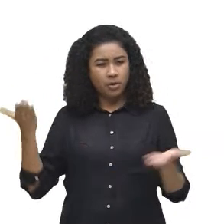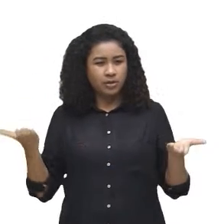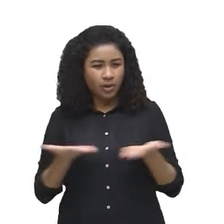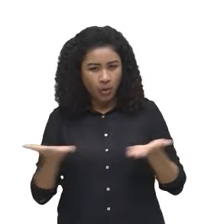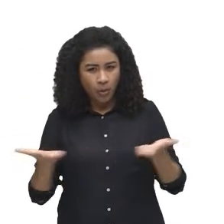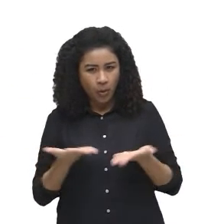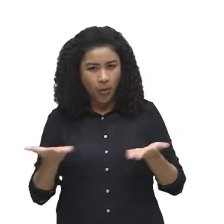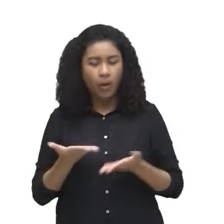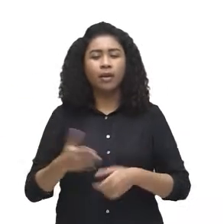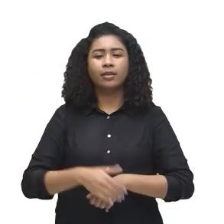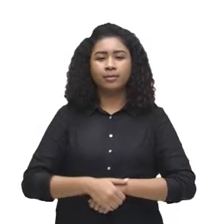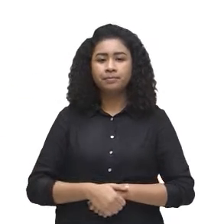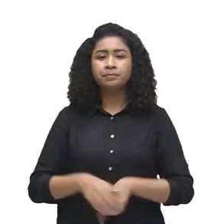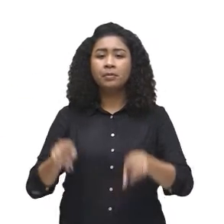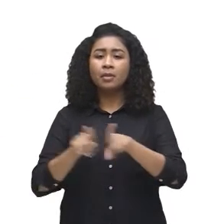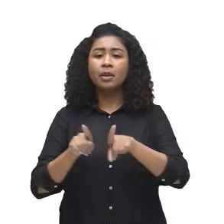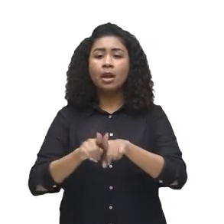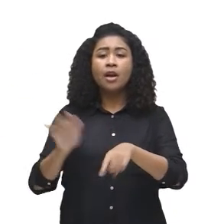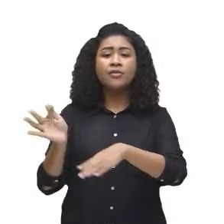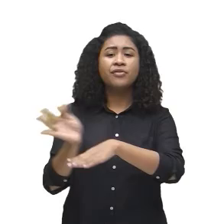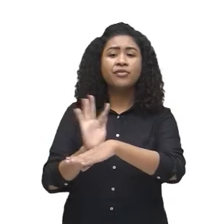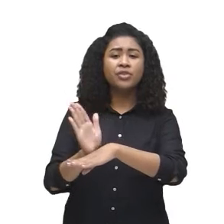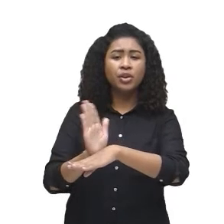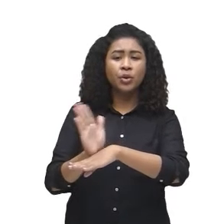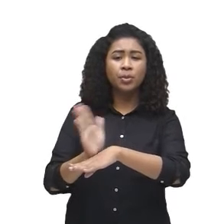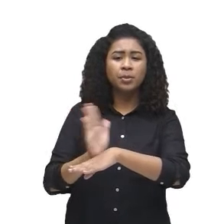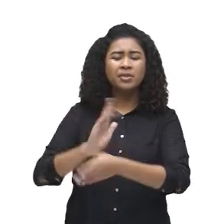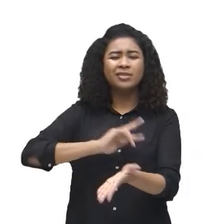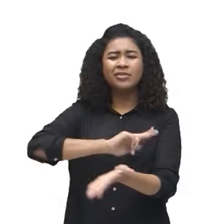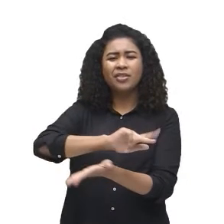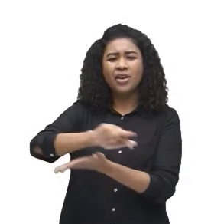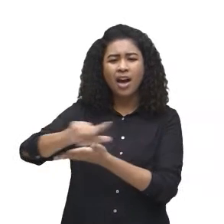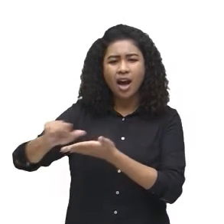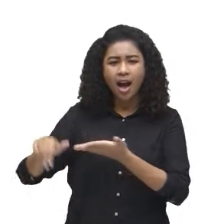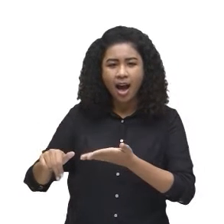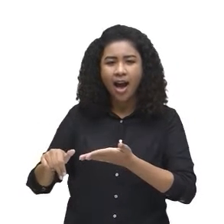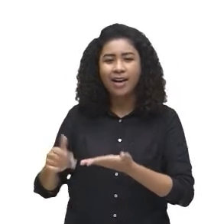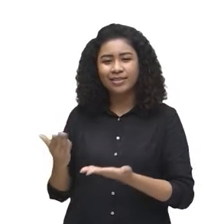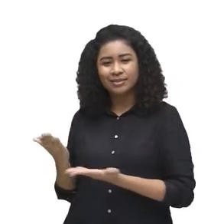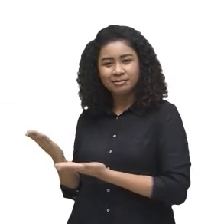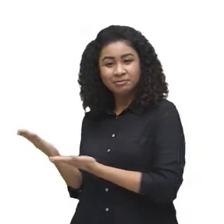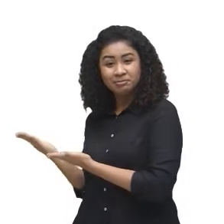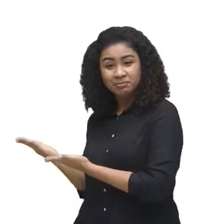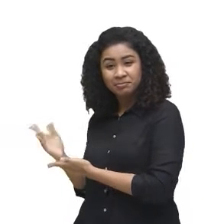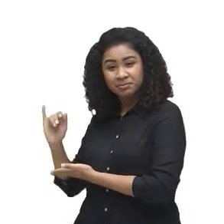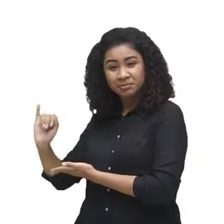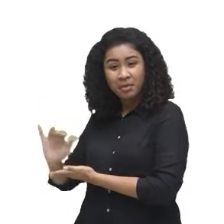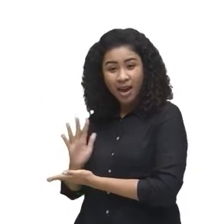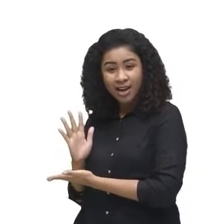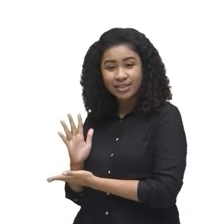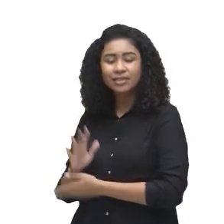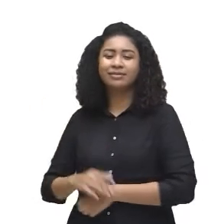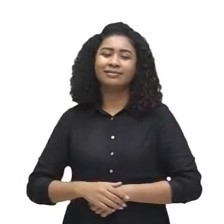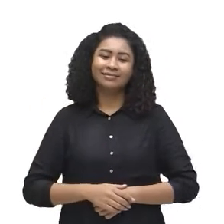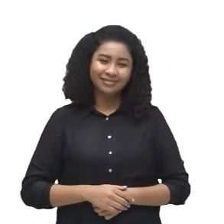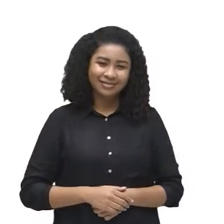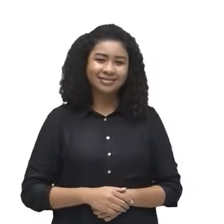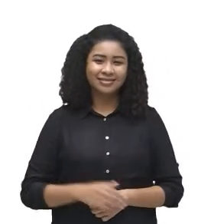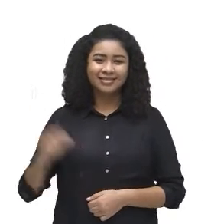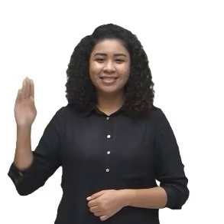filmes de luta, Filmes de arte marcial, o saudoso Bruce Lee, Quem já não ouviu falar no Bruce Lee